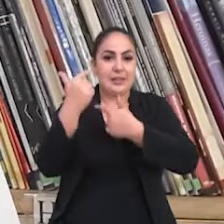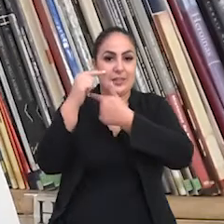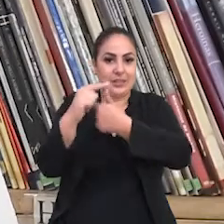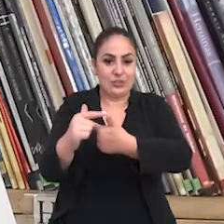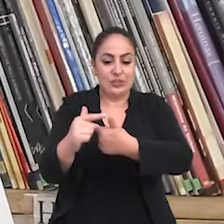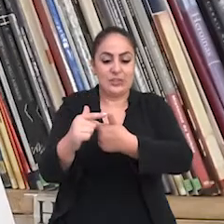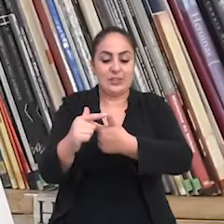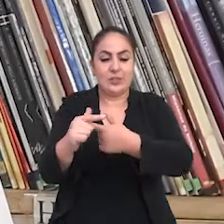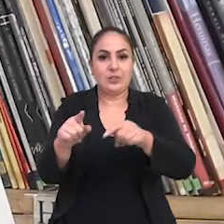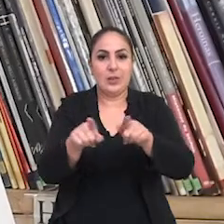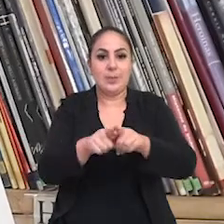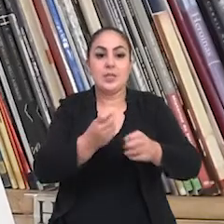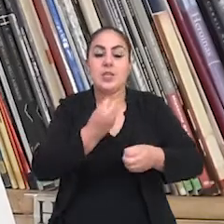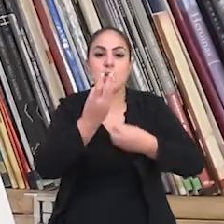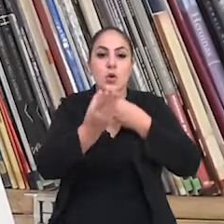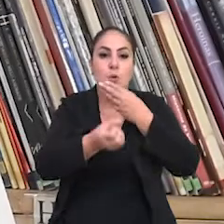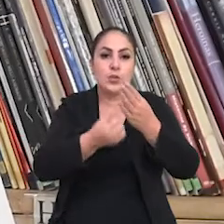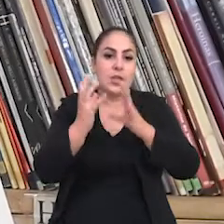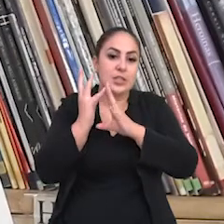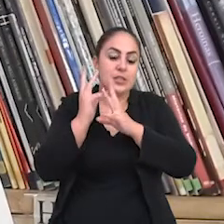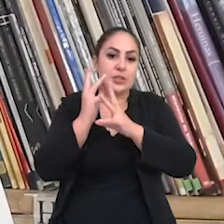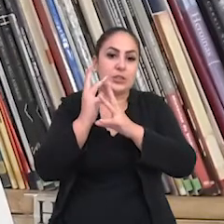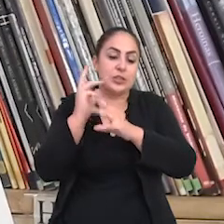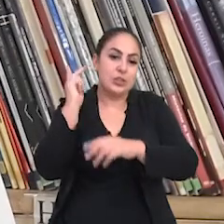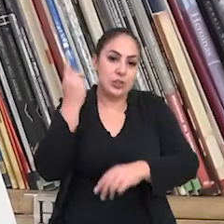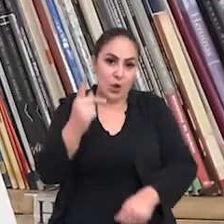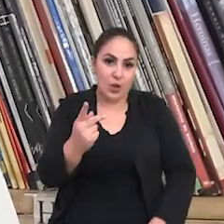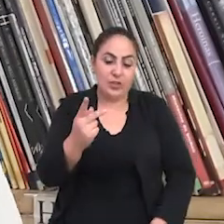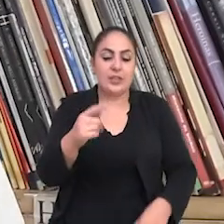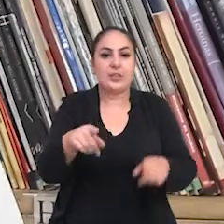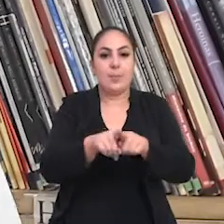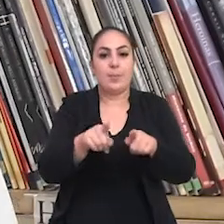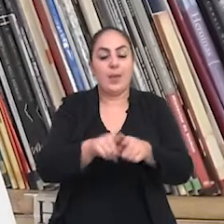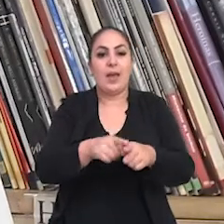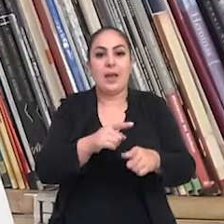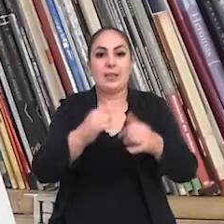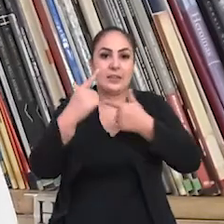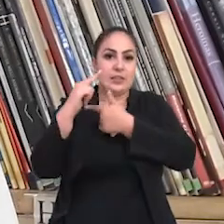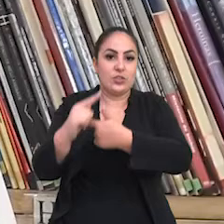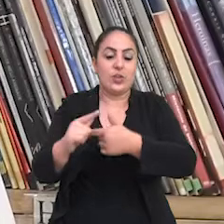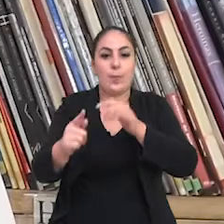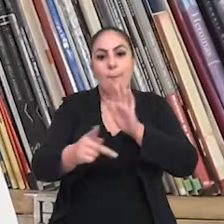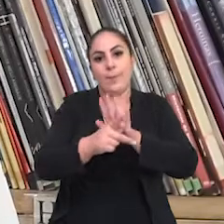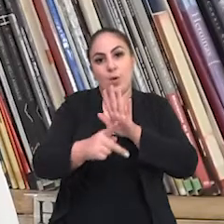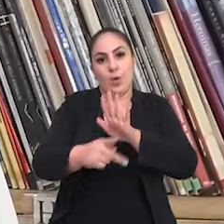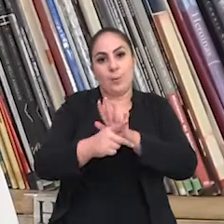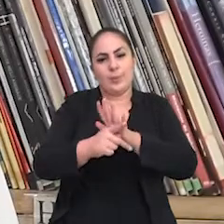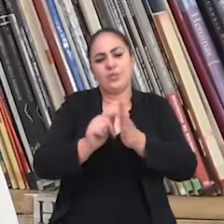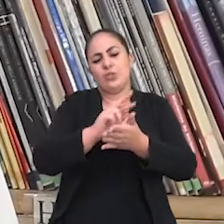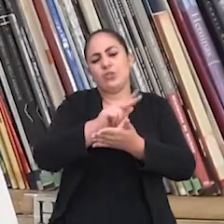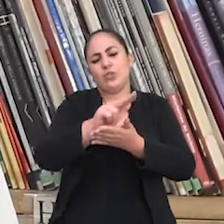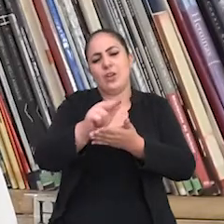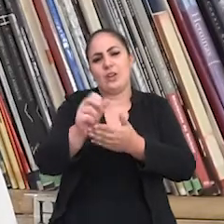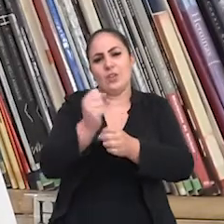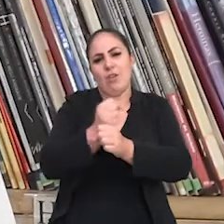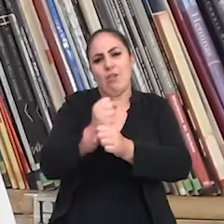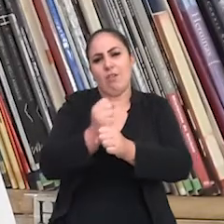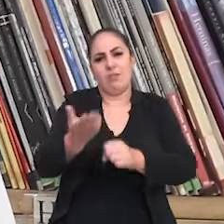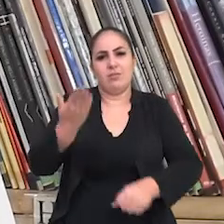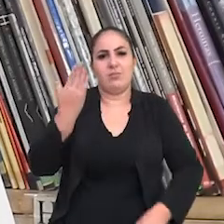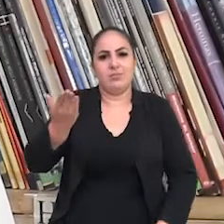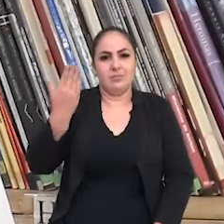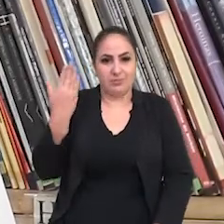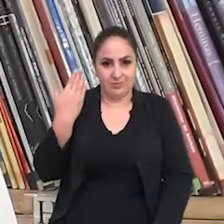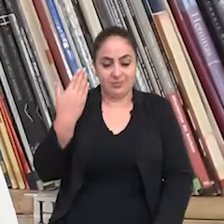da tradição de contar histórias, da tradição que vem de milênios e